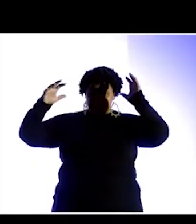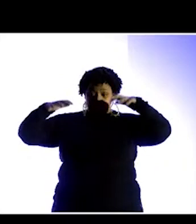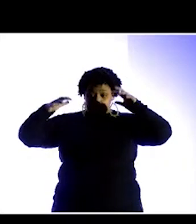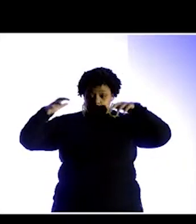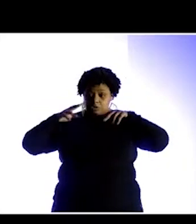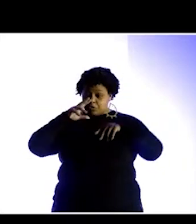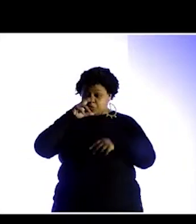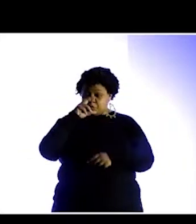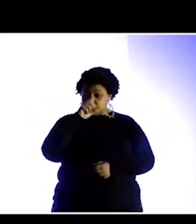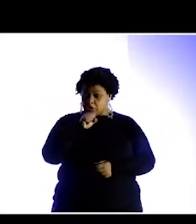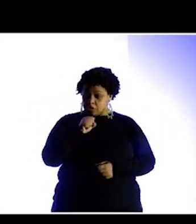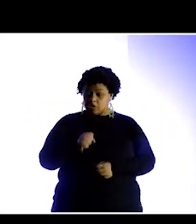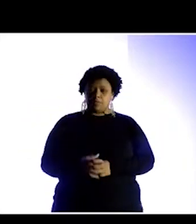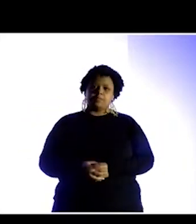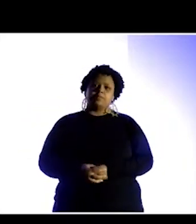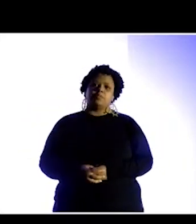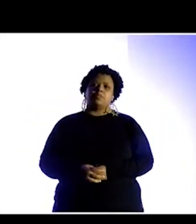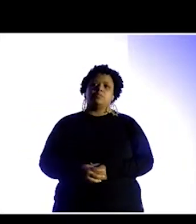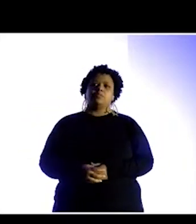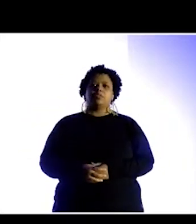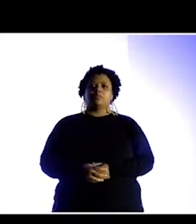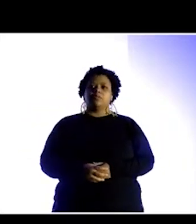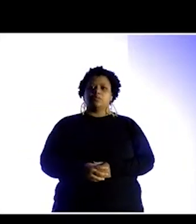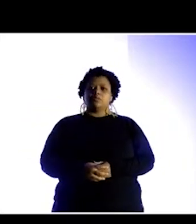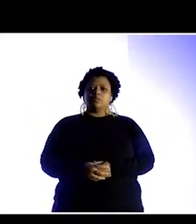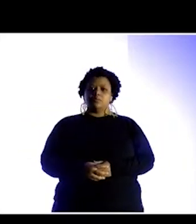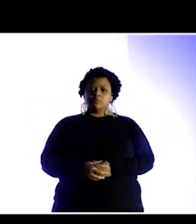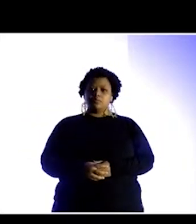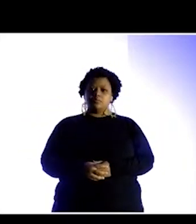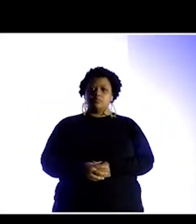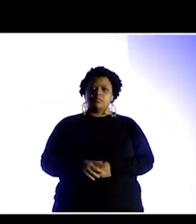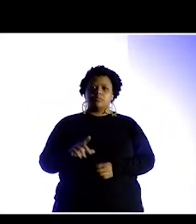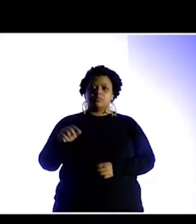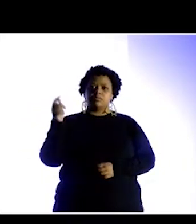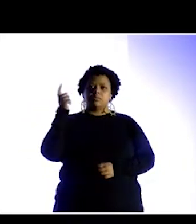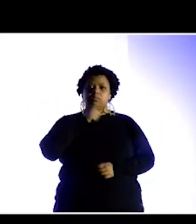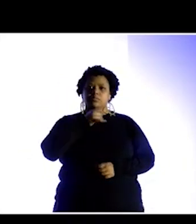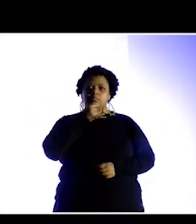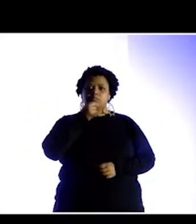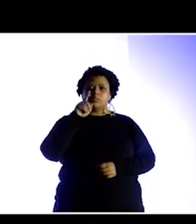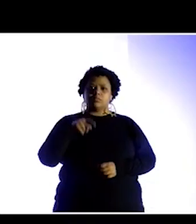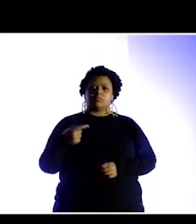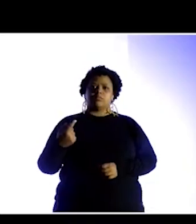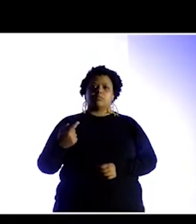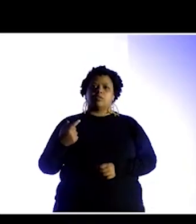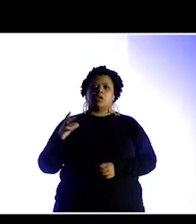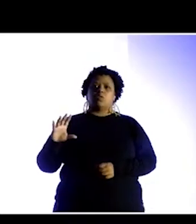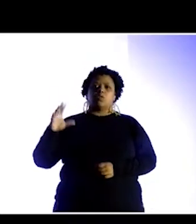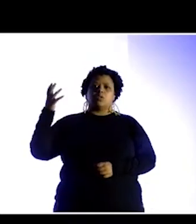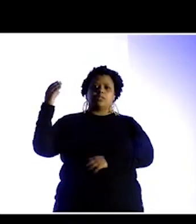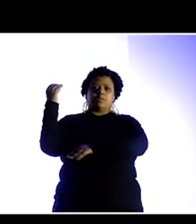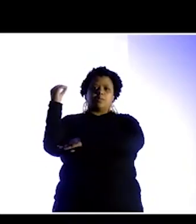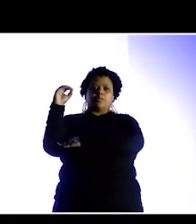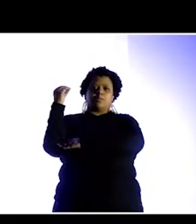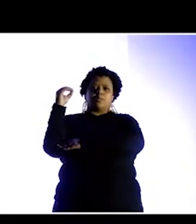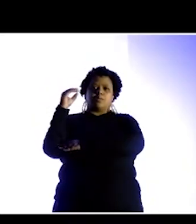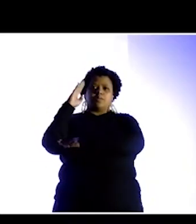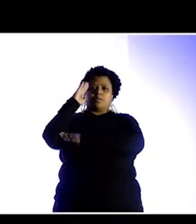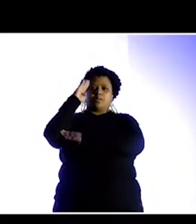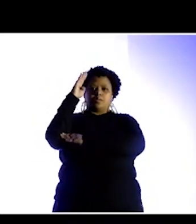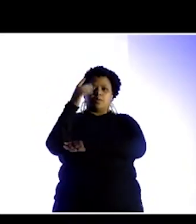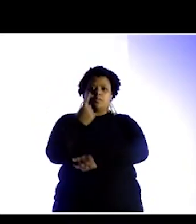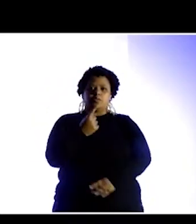intensa. Essa precipitação já foi comparada àquela precipitação histórica que ocorreu em Porto Alegre, principalmente em